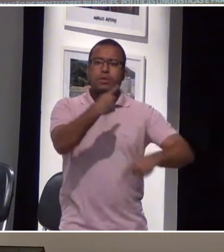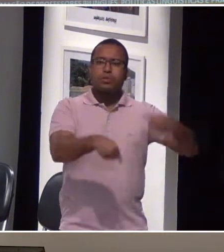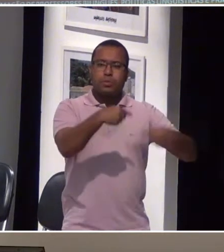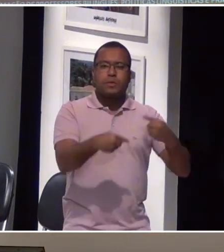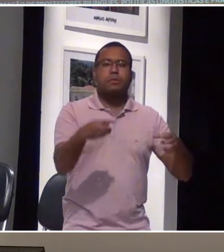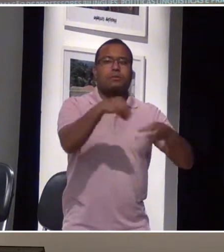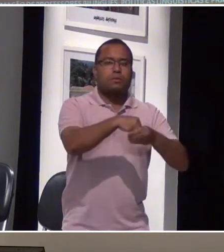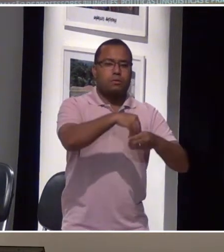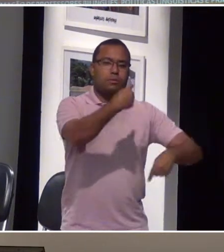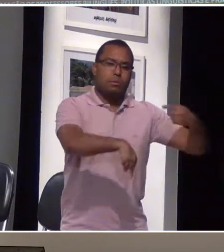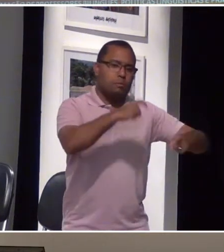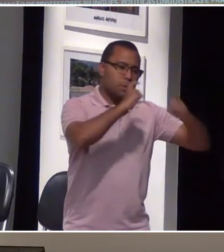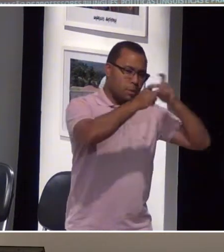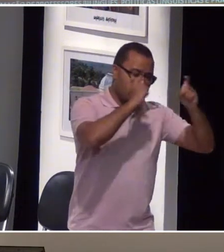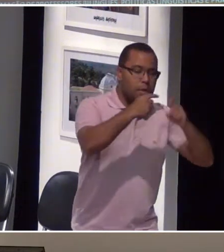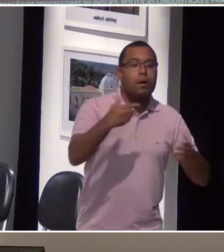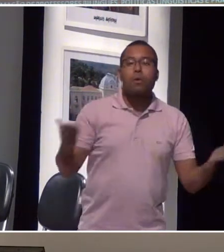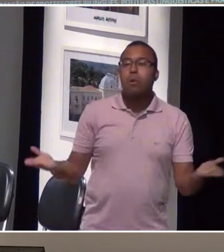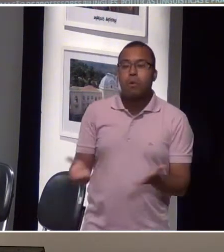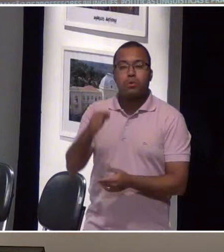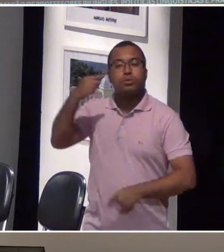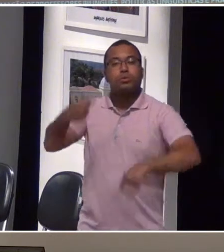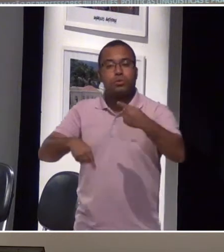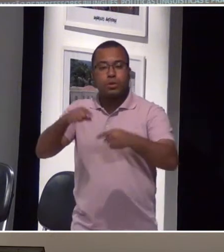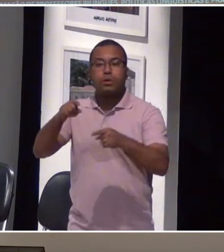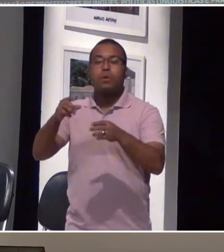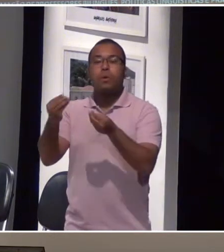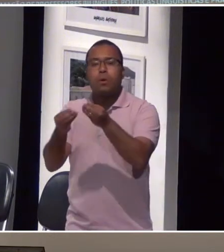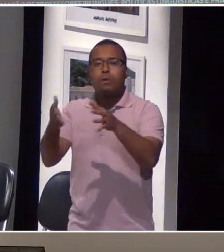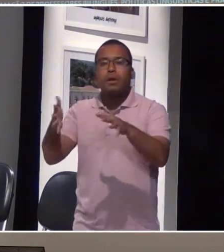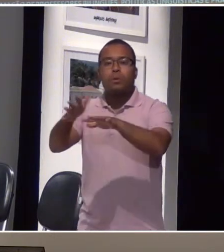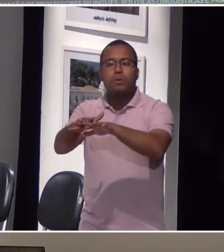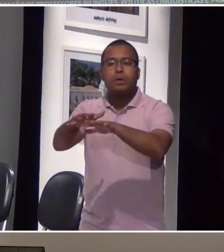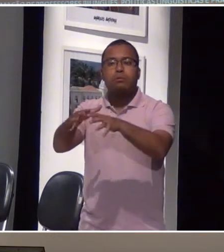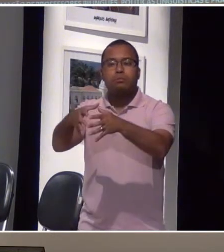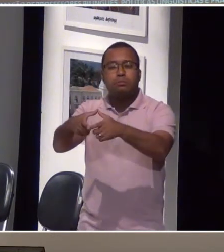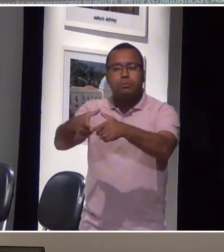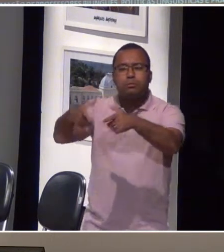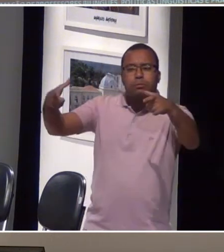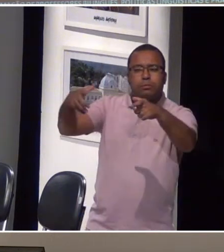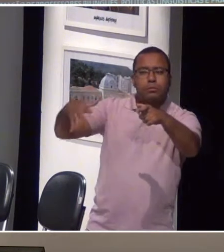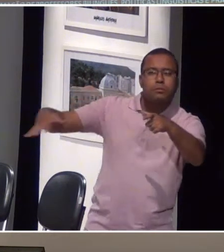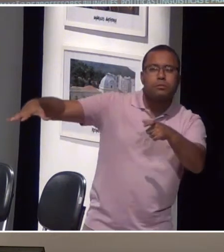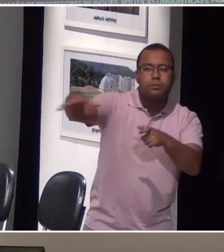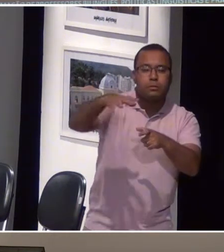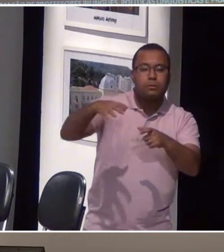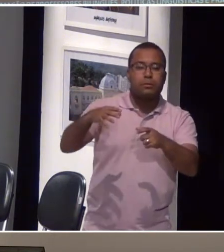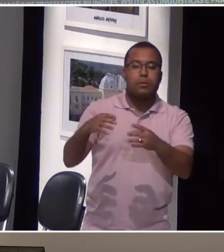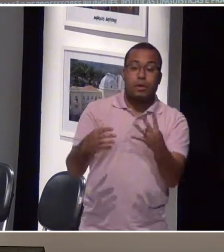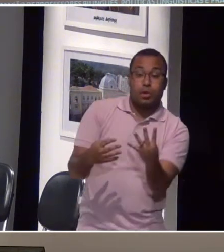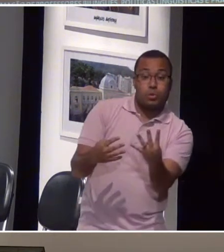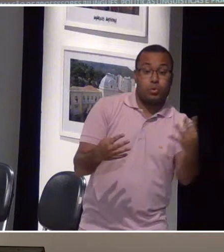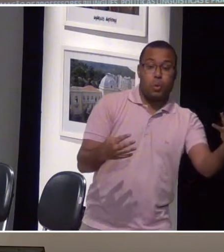do grupo, mas, atualmente, a gente tem discutido questões sobre a inclusão de um modo mais amplo, e tem entre as outras